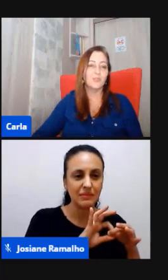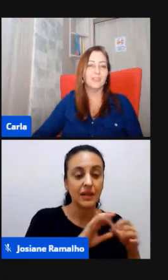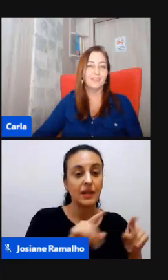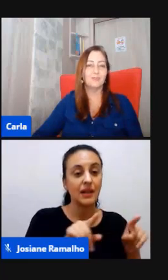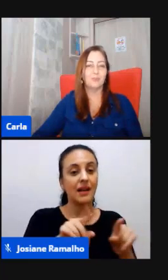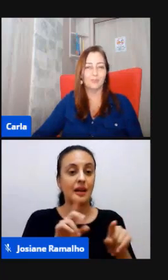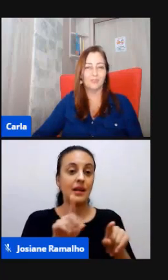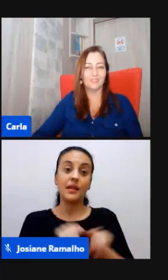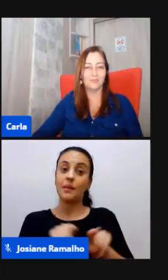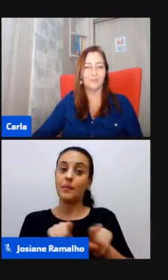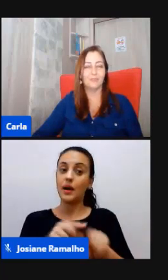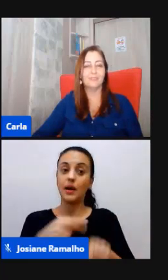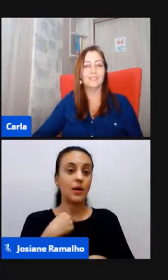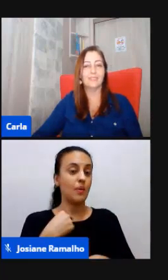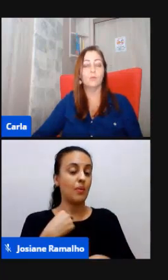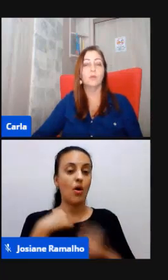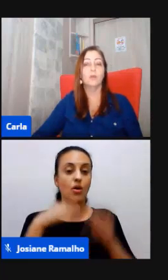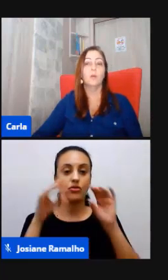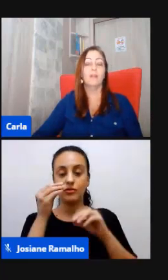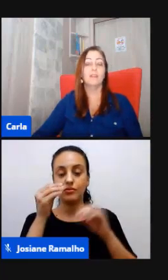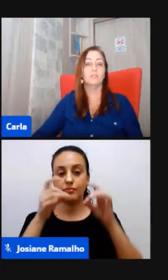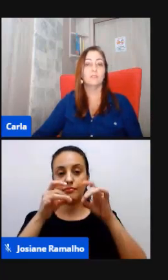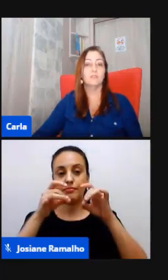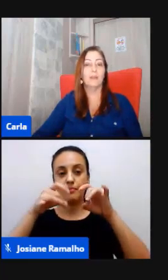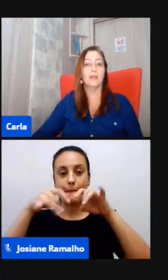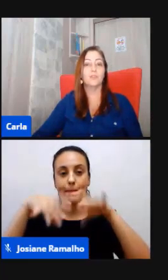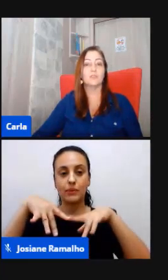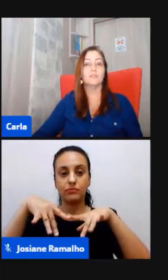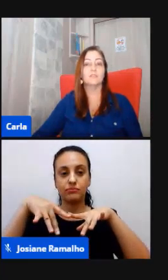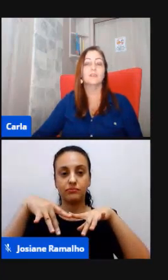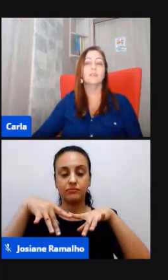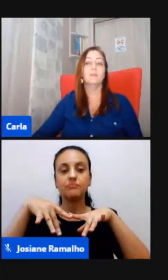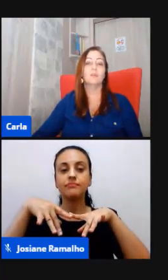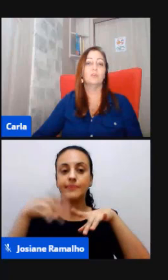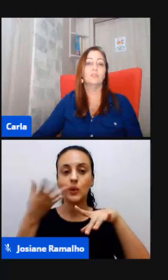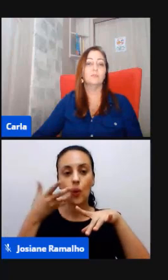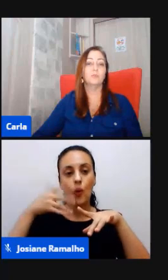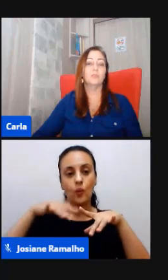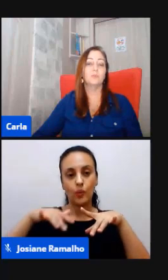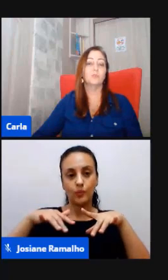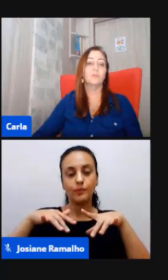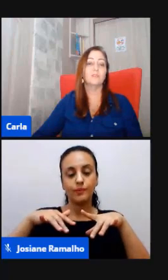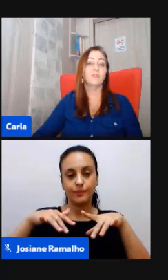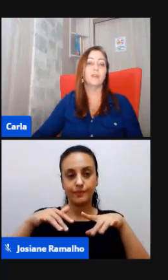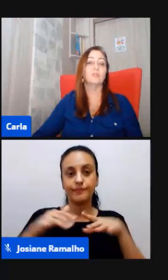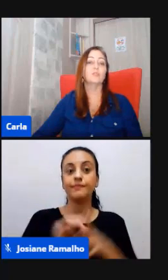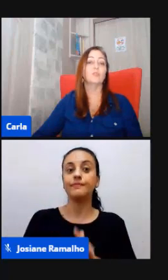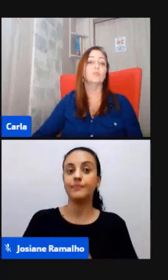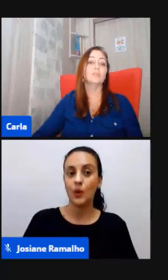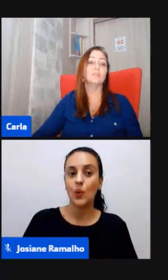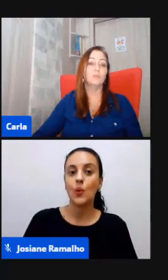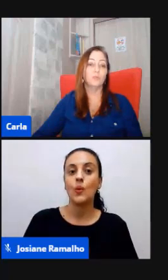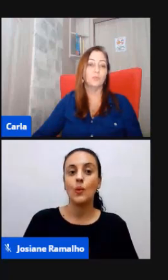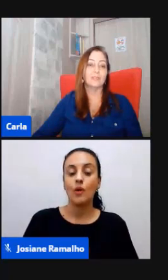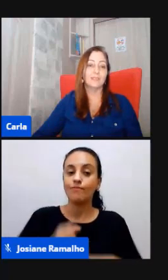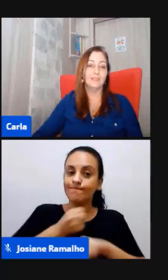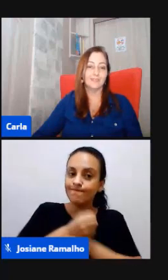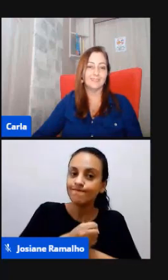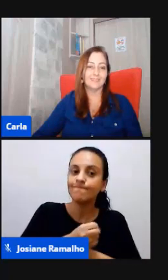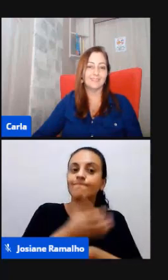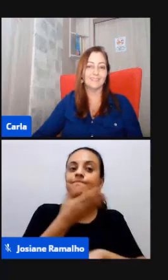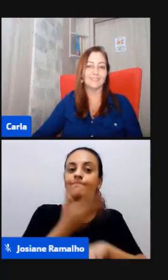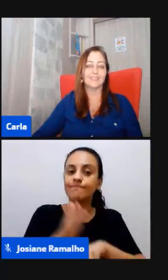é o grande, né, o nosso desafio, então, para as nossas práticas e para nós podermos observar todo esse mundo